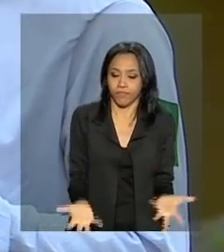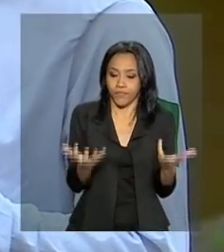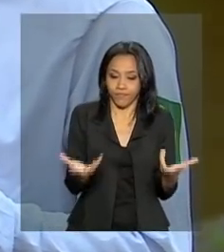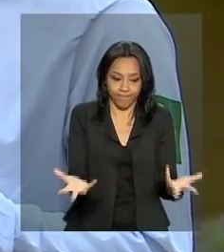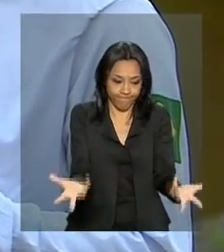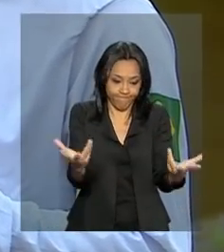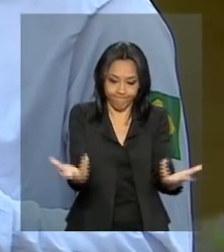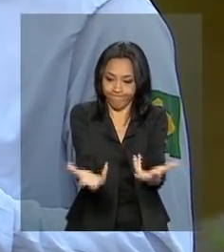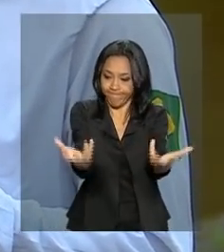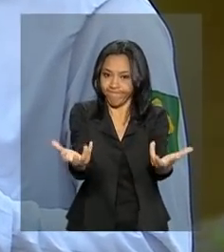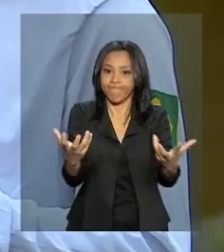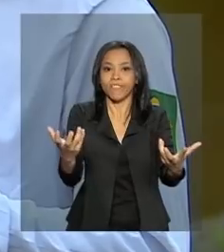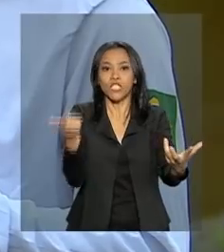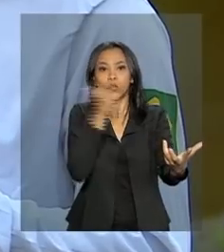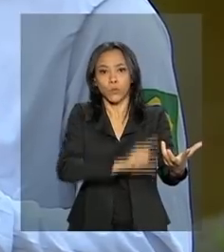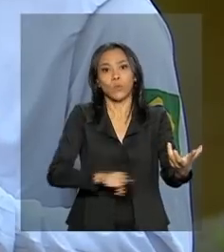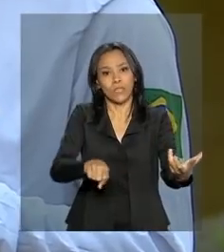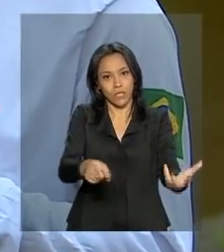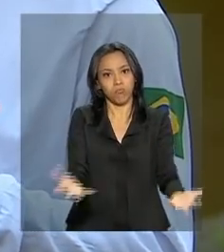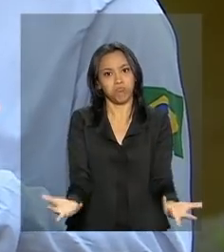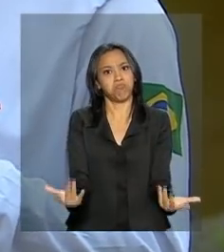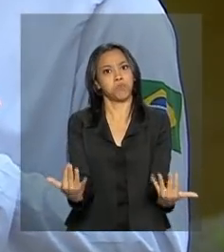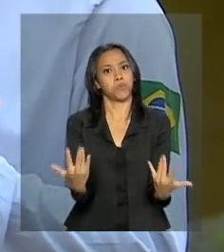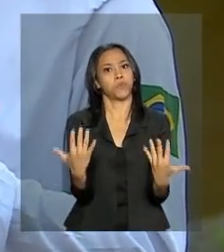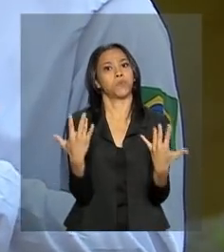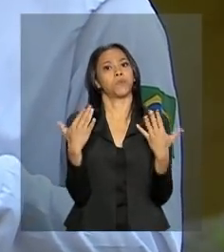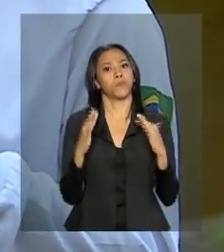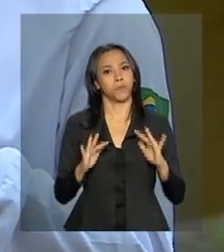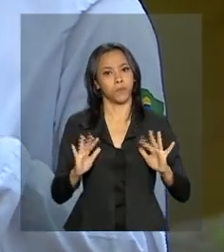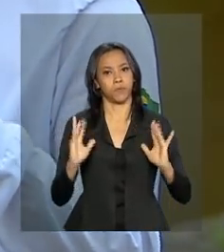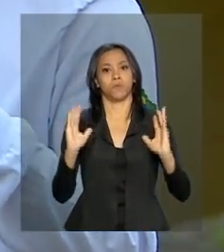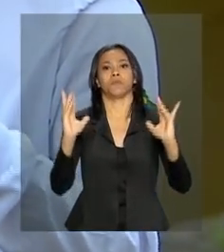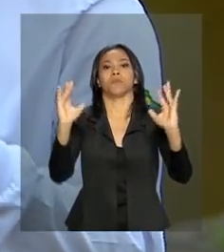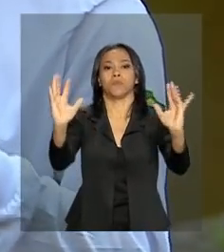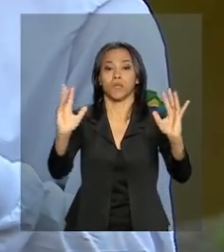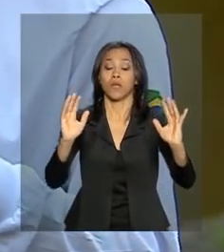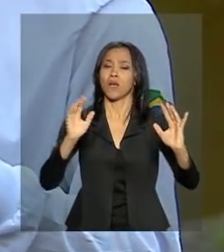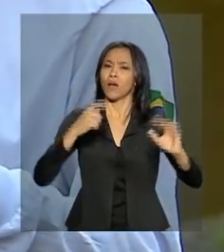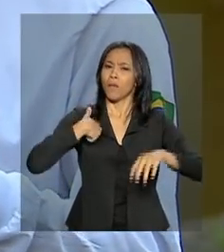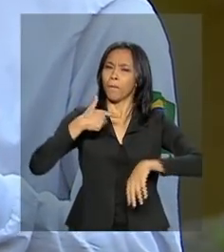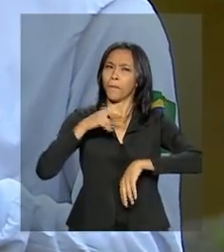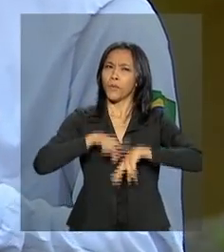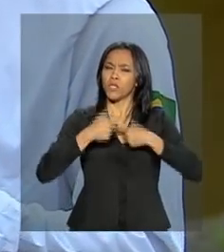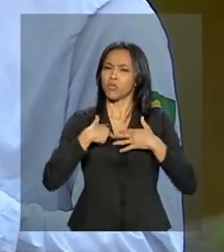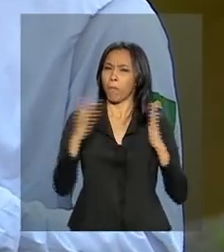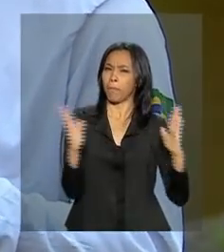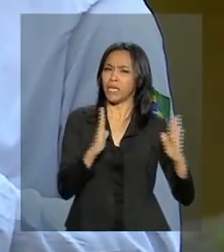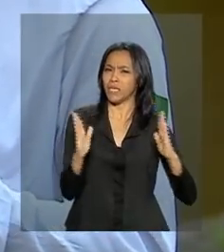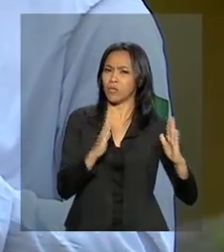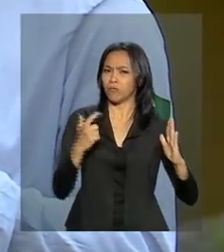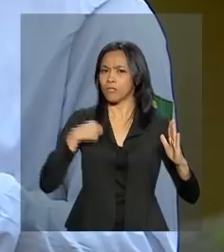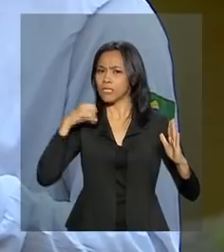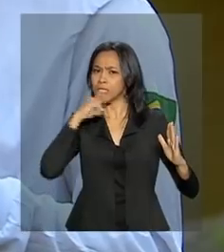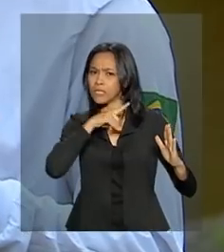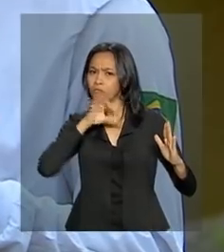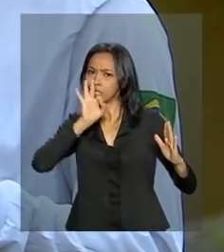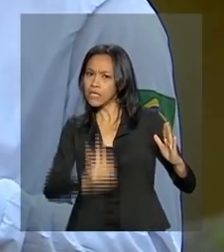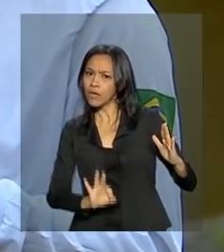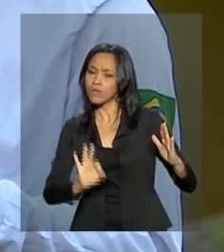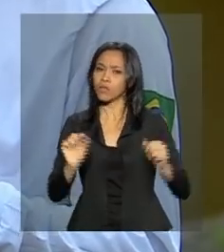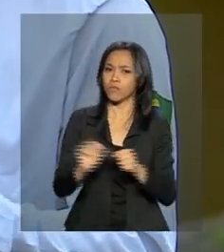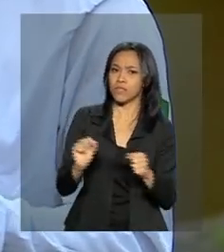aqui em grande parte da área impactada. Né? Só depois de um certo tempo que a gente começou a verificar se aquela intervenção ela foi correta ou